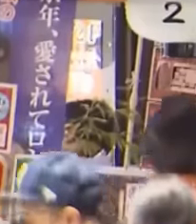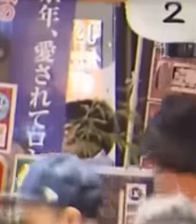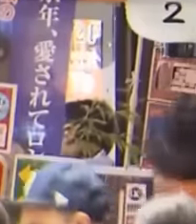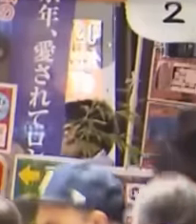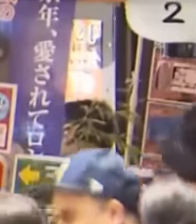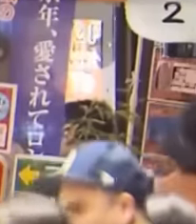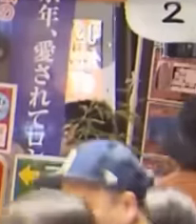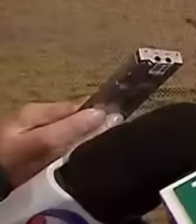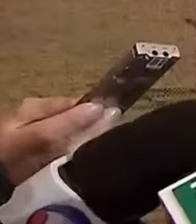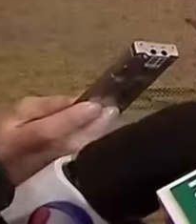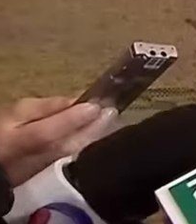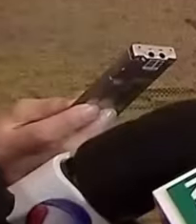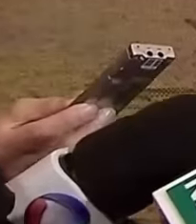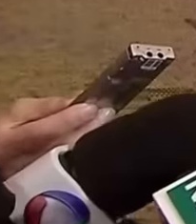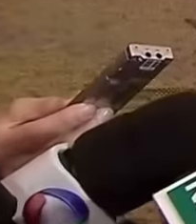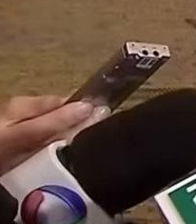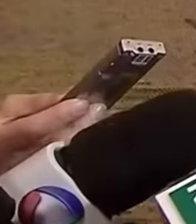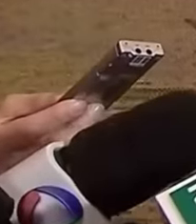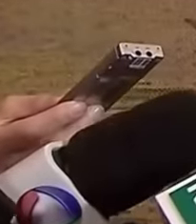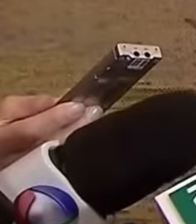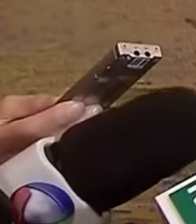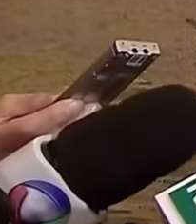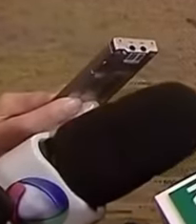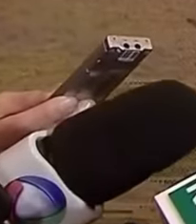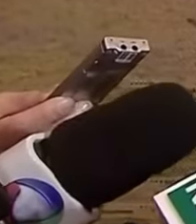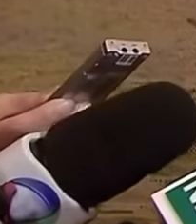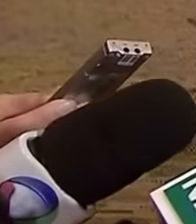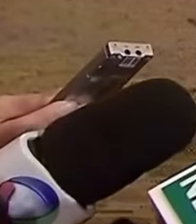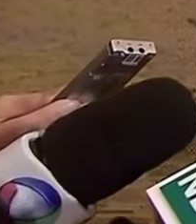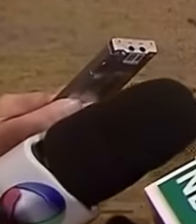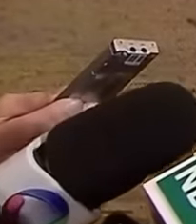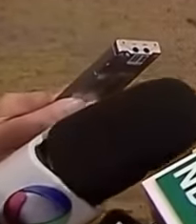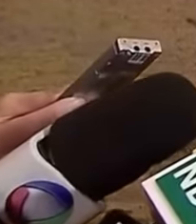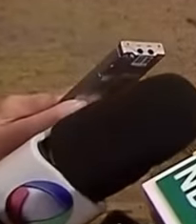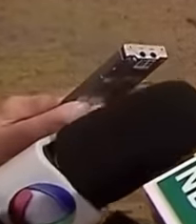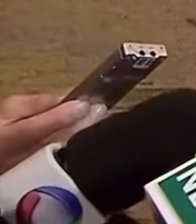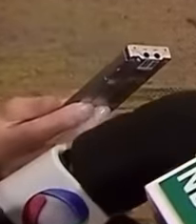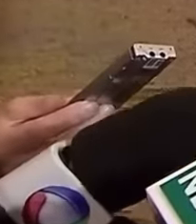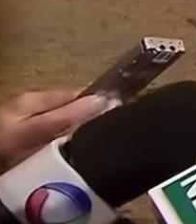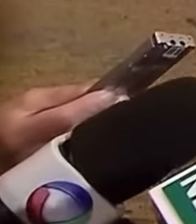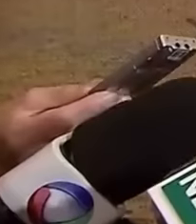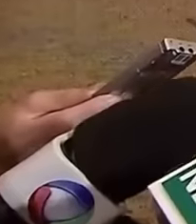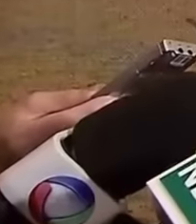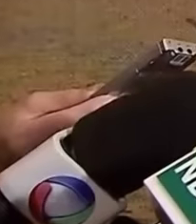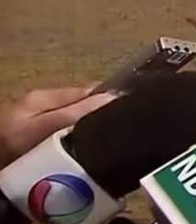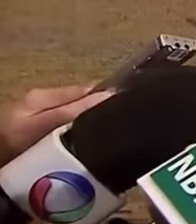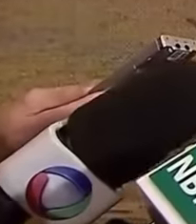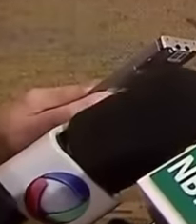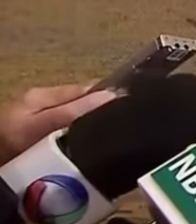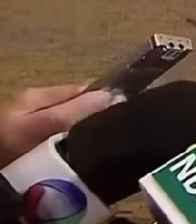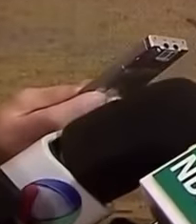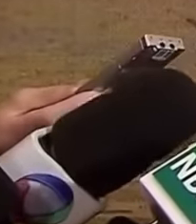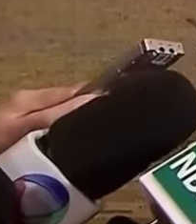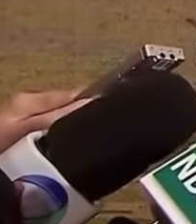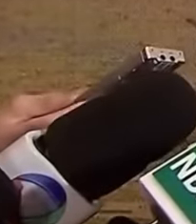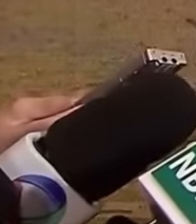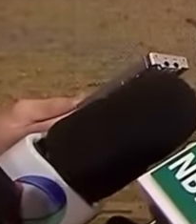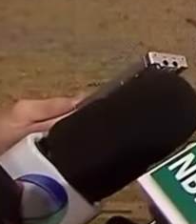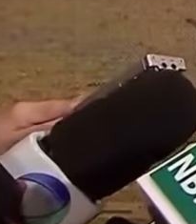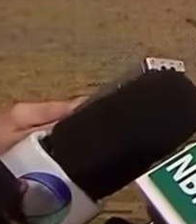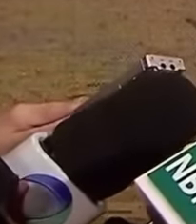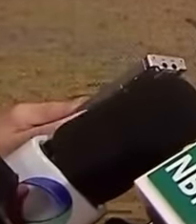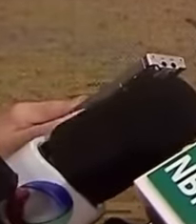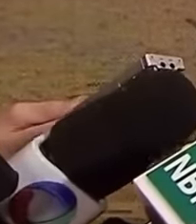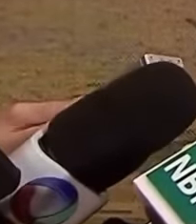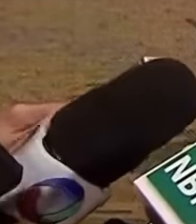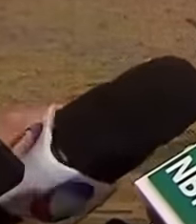Nós queremos trazer a ideia da parceria Brasil-Japão, não apenas levar novos investimentos japoneses para o Brasil, como